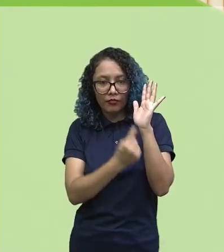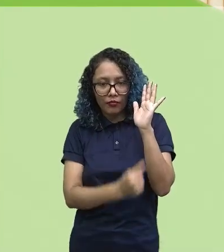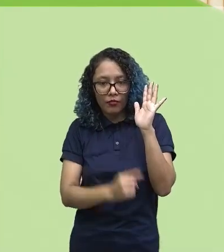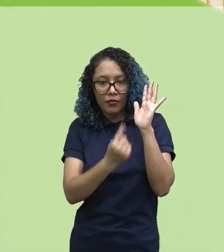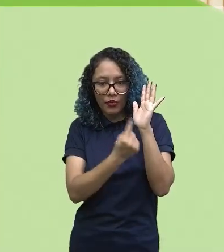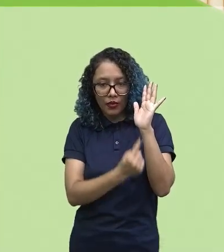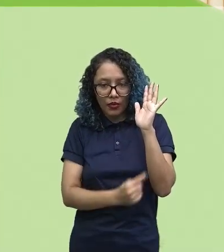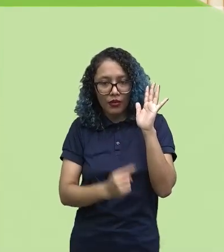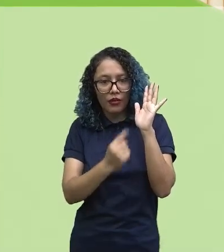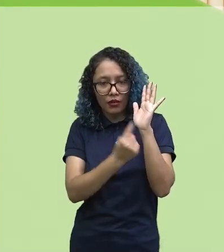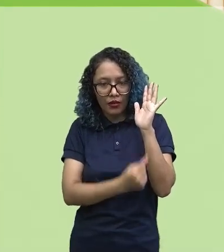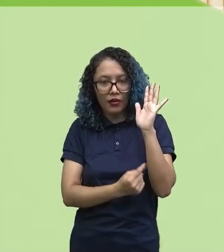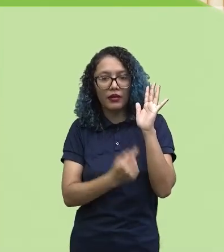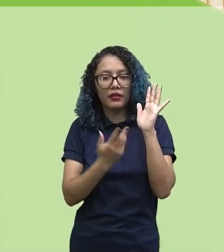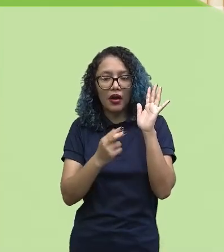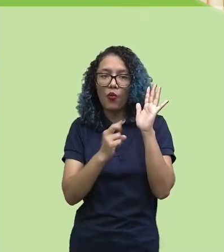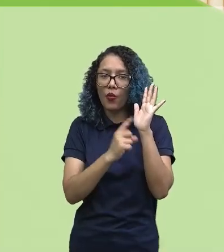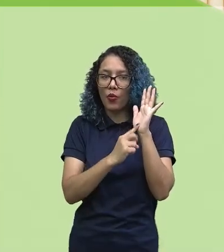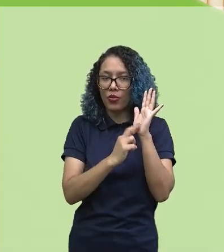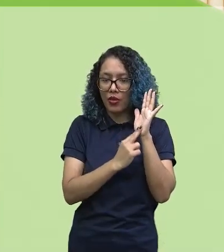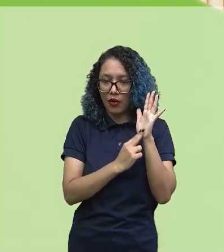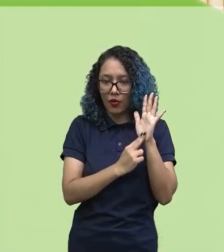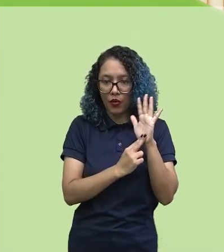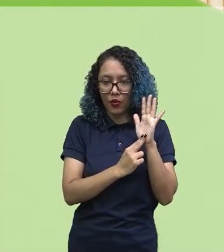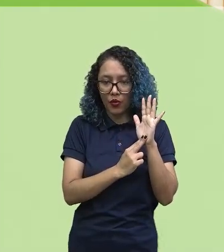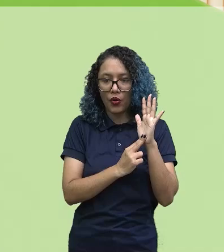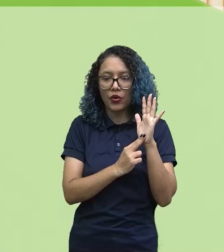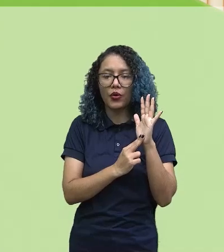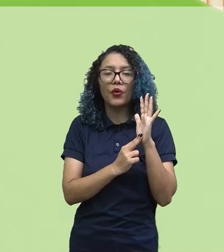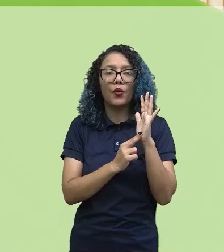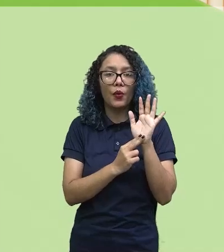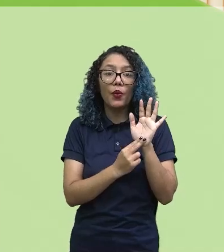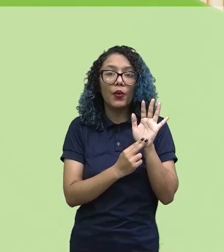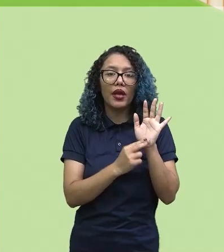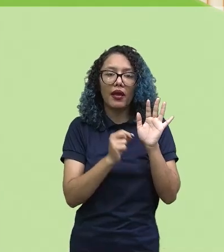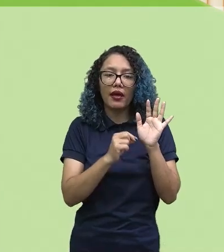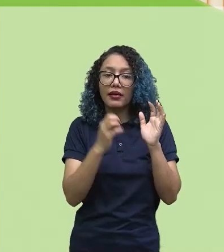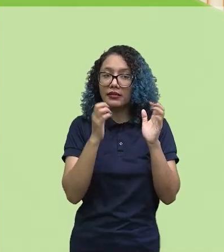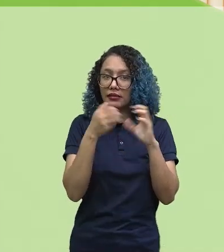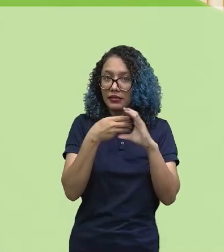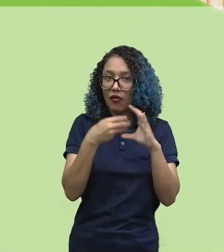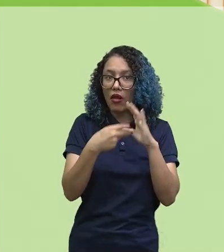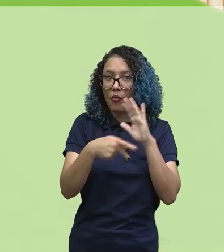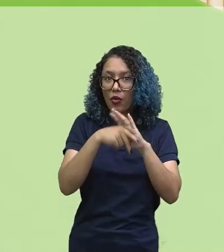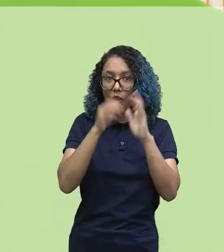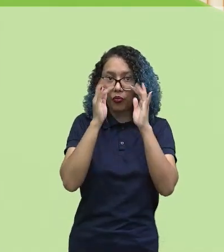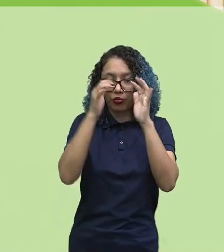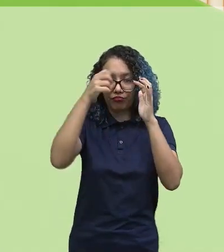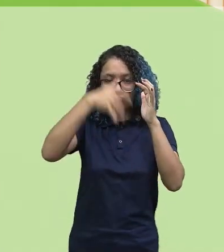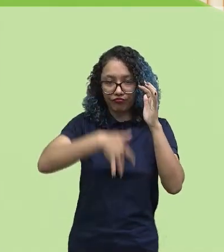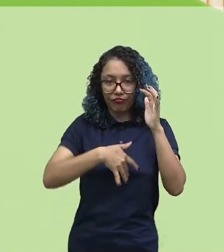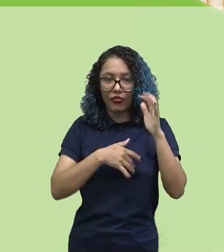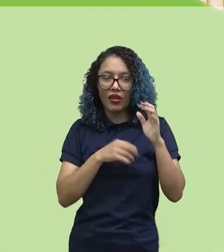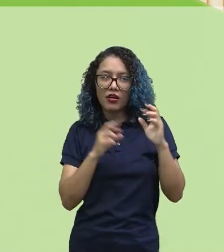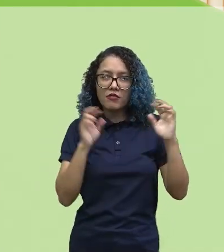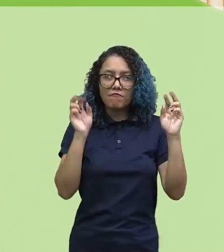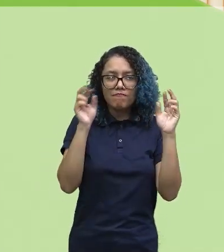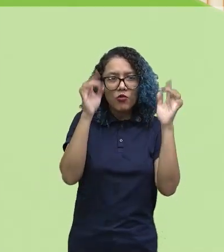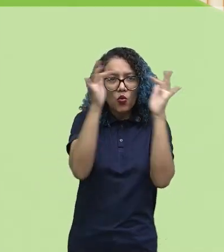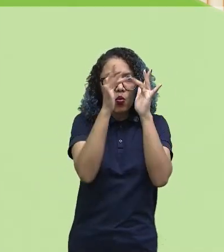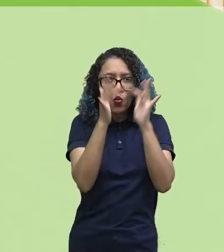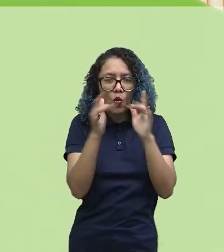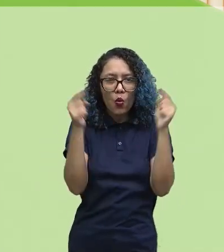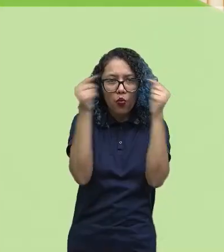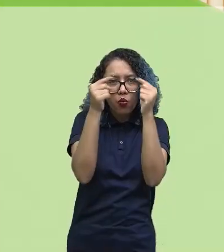células dos neurônios, né, os neurônios, que são células do sistema nervoso, elas estão ligadas, conectadas, passando